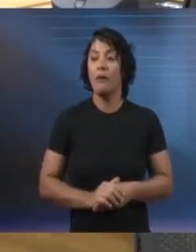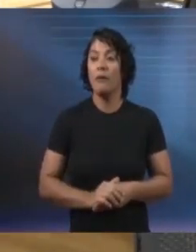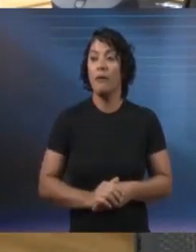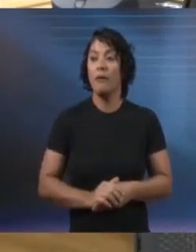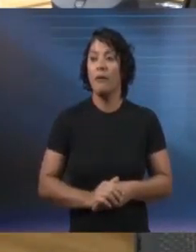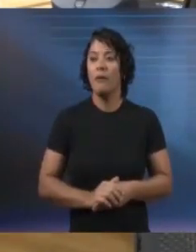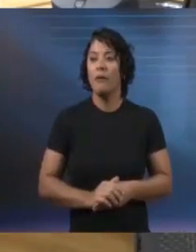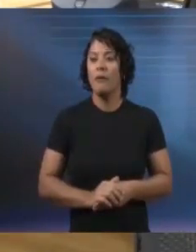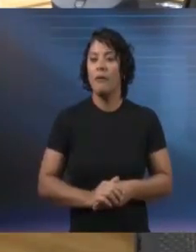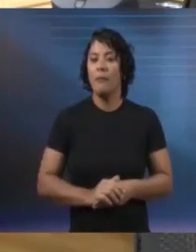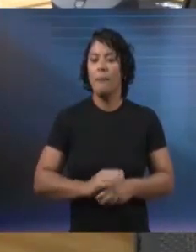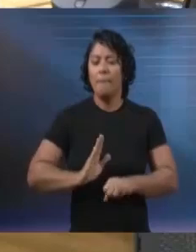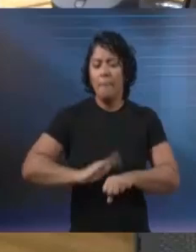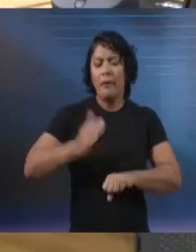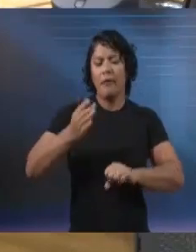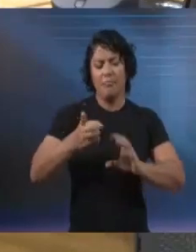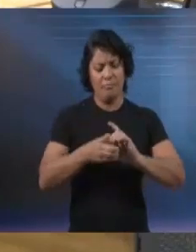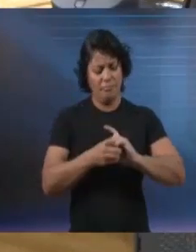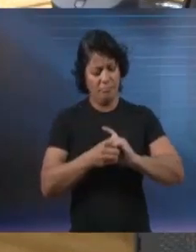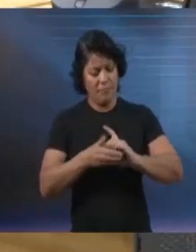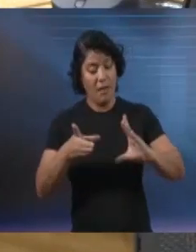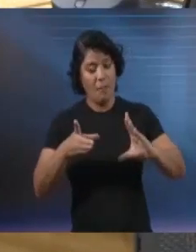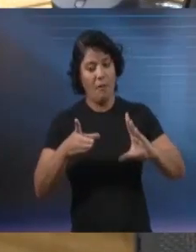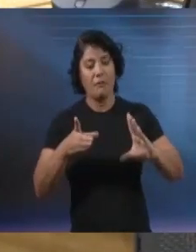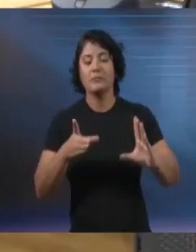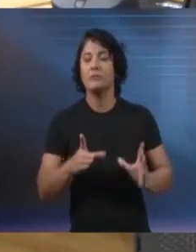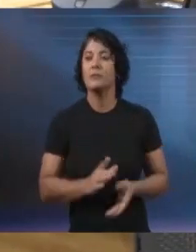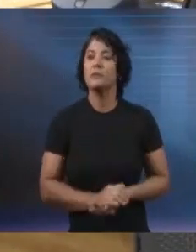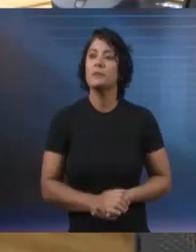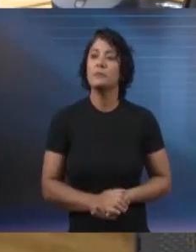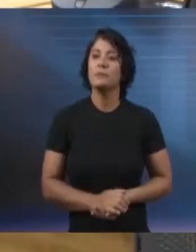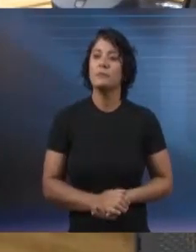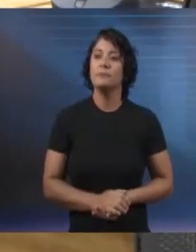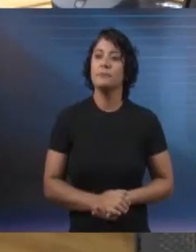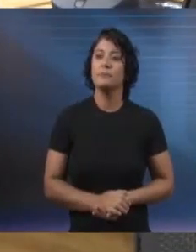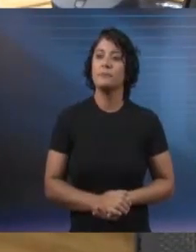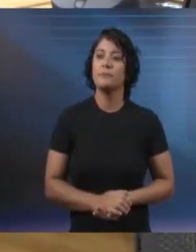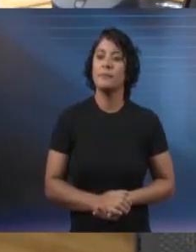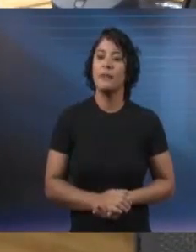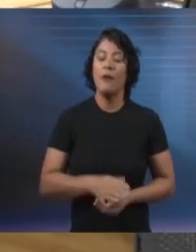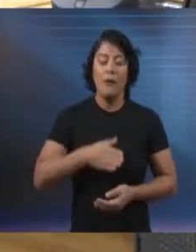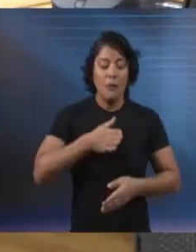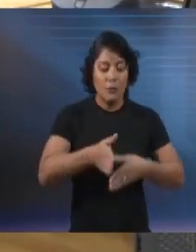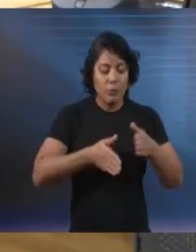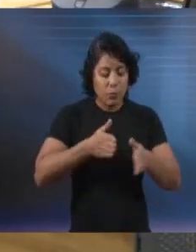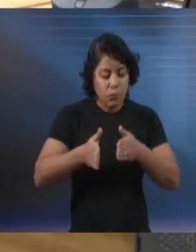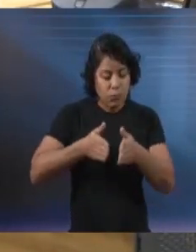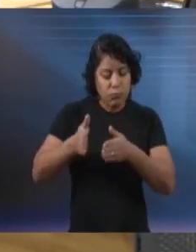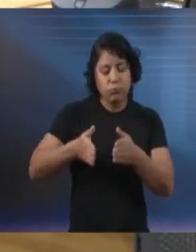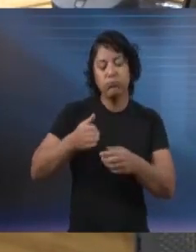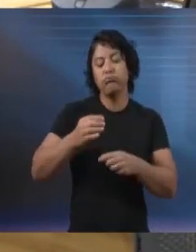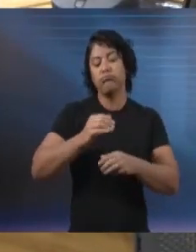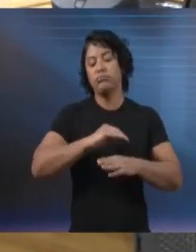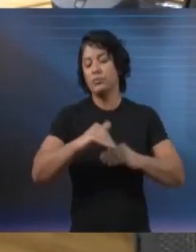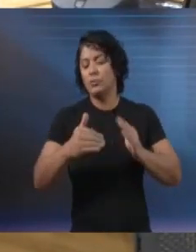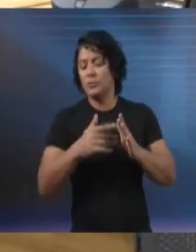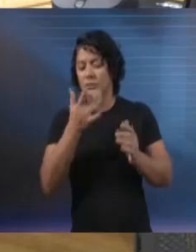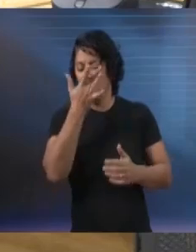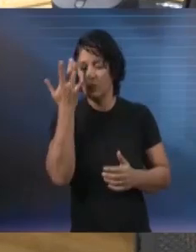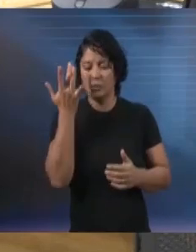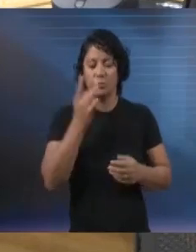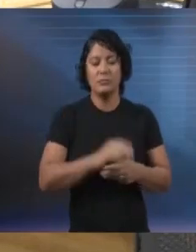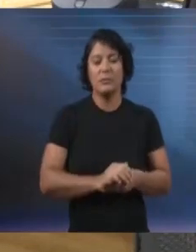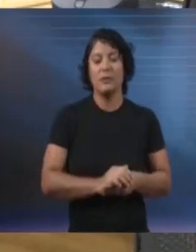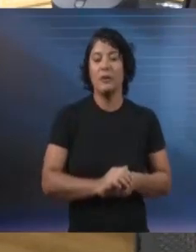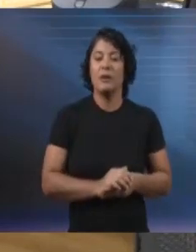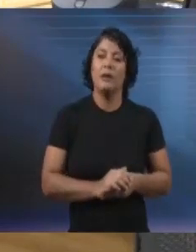mais democrático que nós temos, né, onde frequentam todas as classes sociais com direito